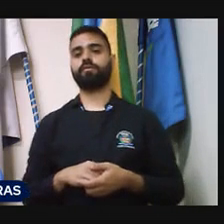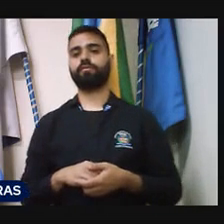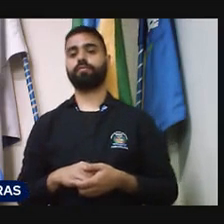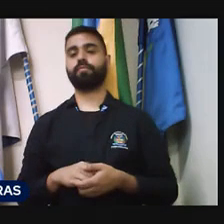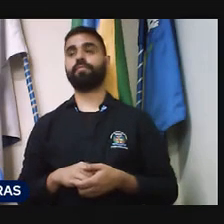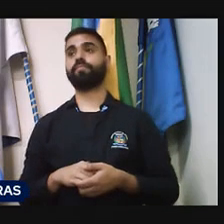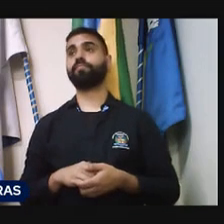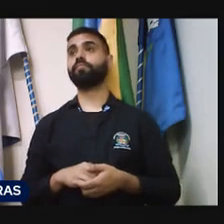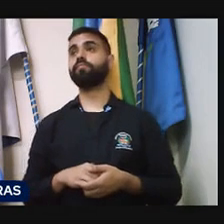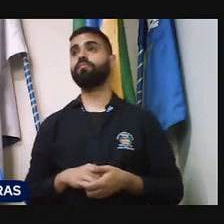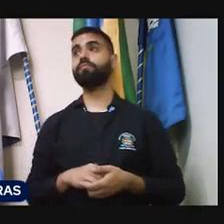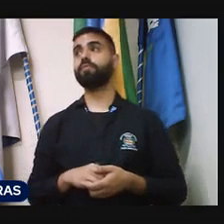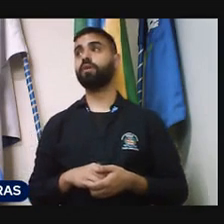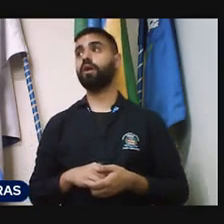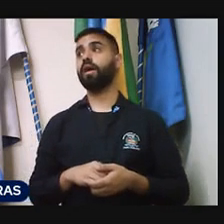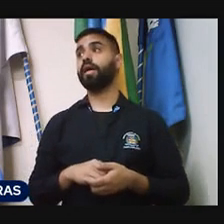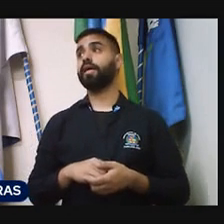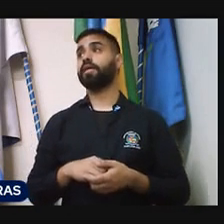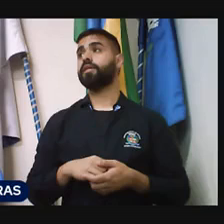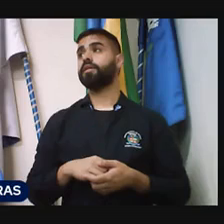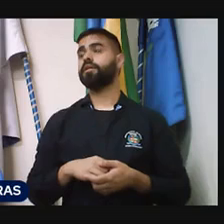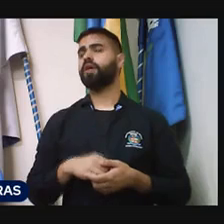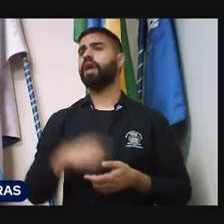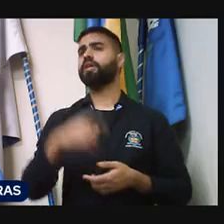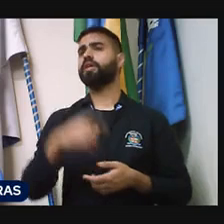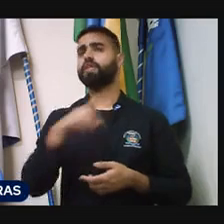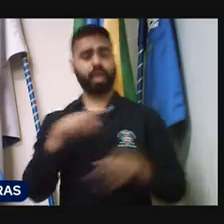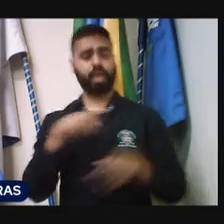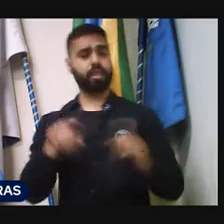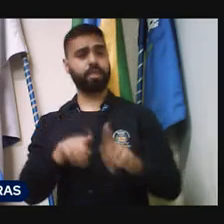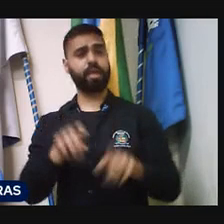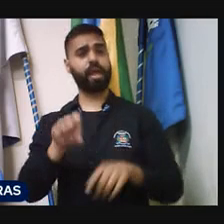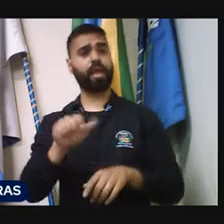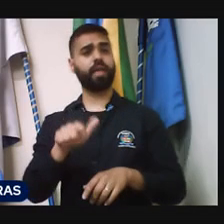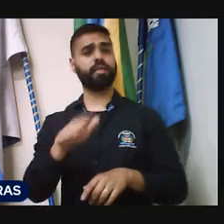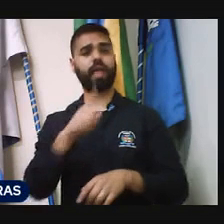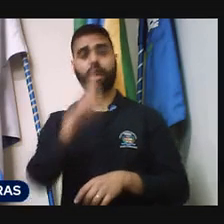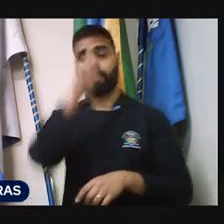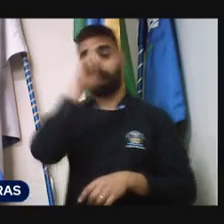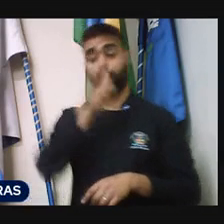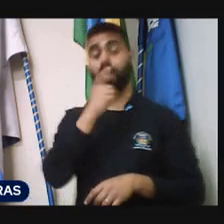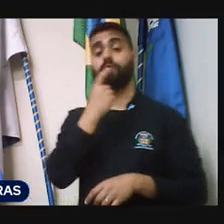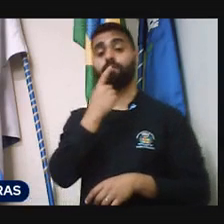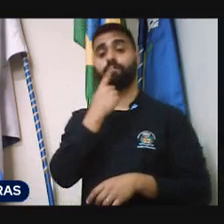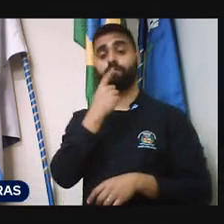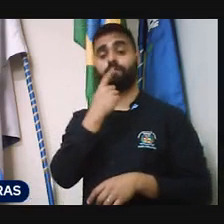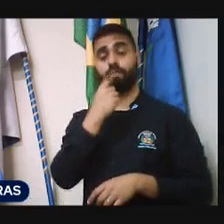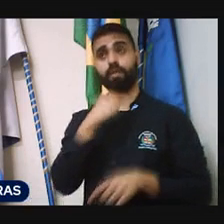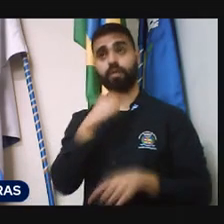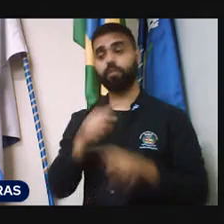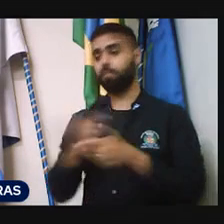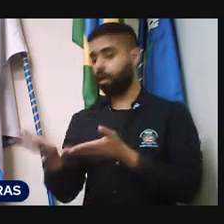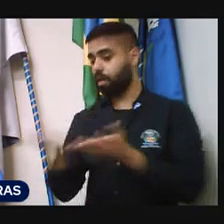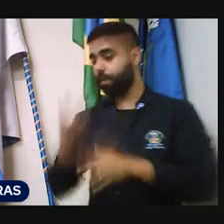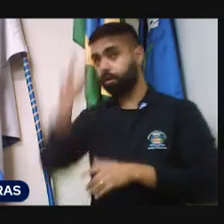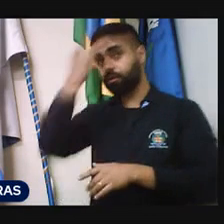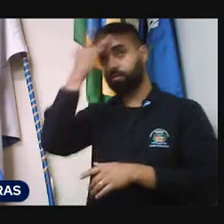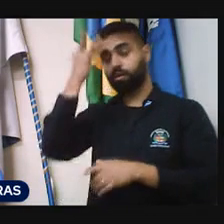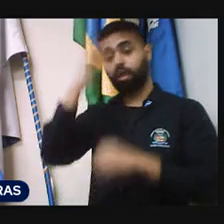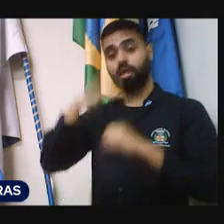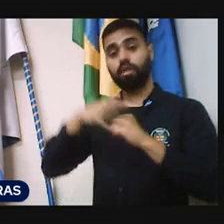ocorre intensa atendimento lá temos a sala amarela temos a sala vermelha para fazer esse atendimento